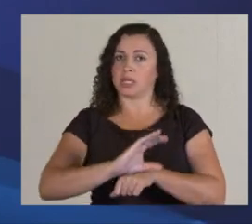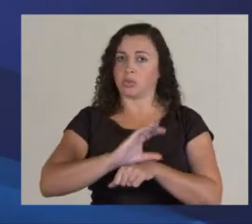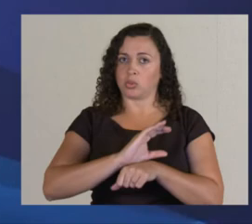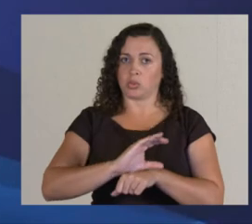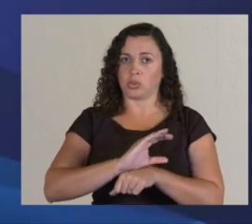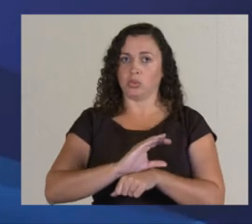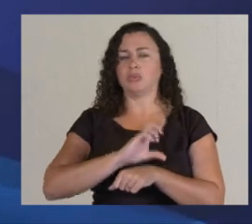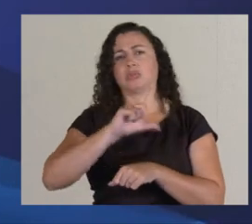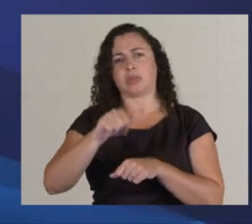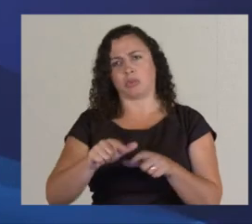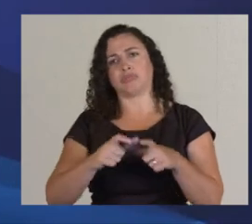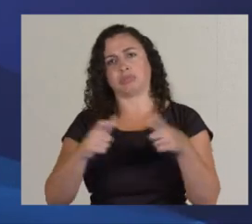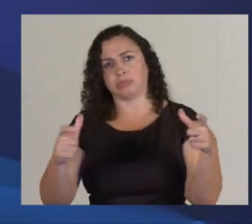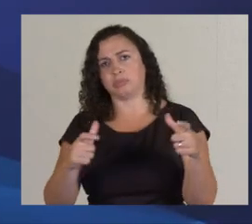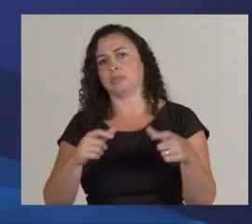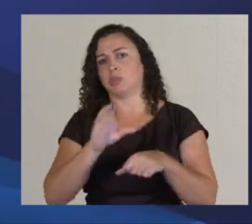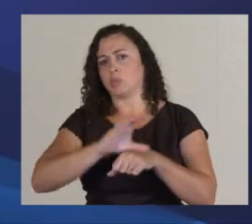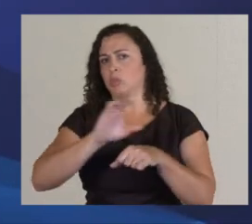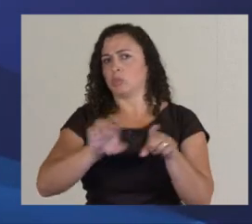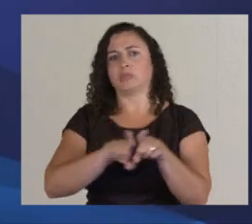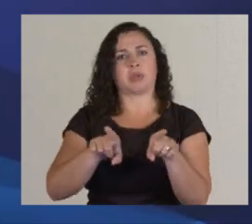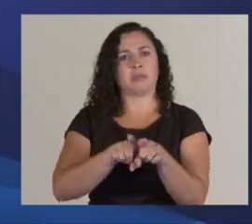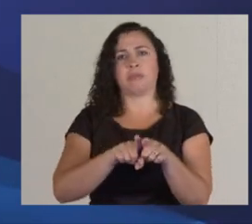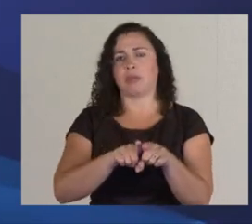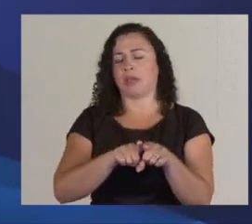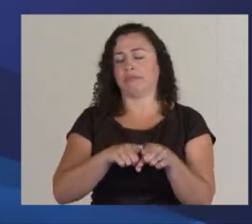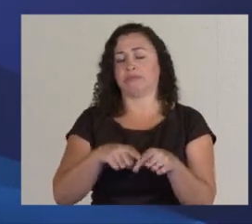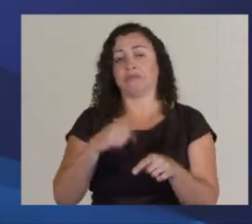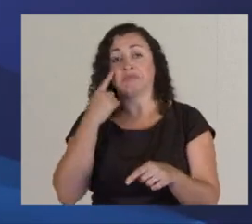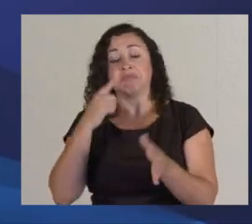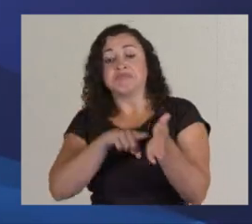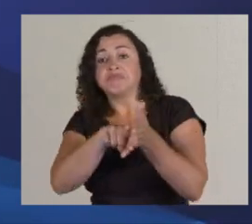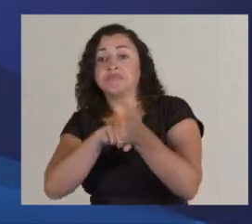cursos, podendo ter a adesão de outros cursos depois de